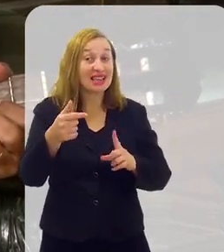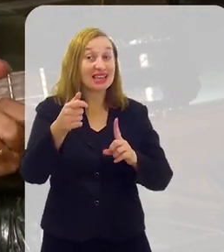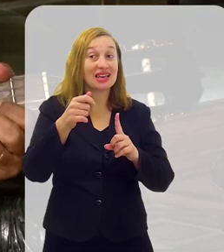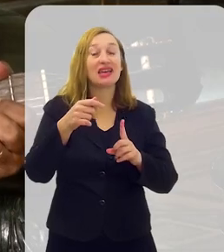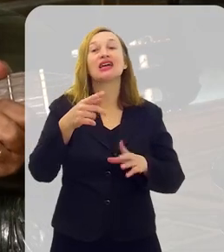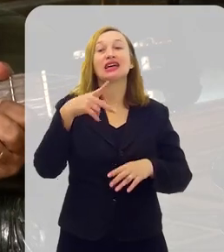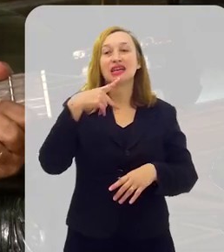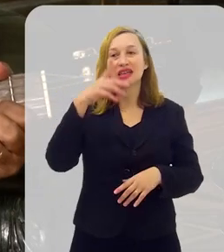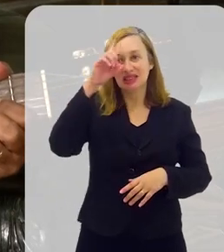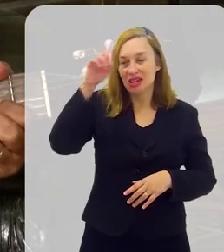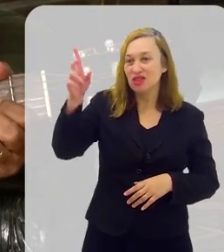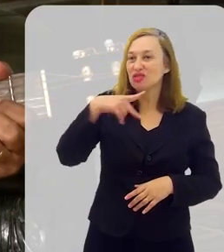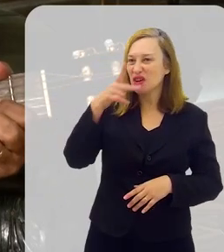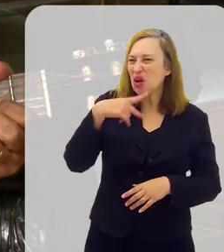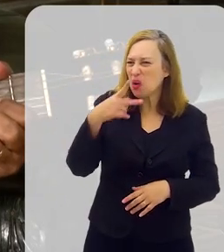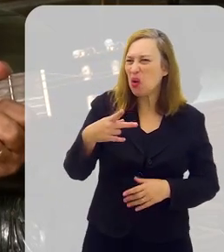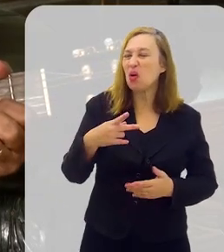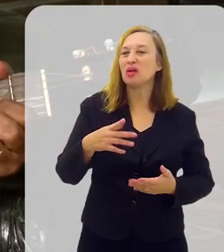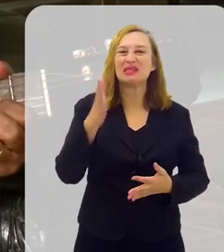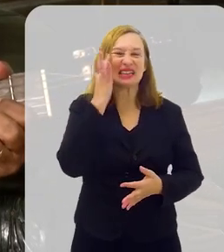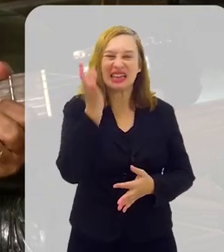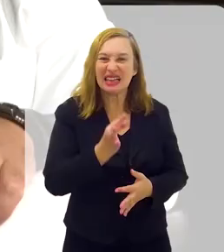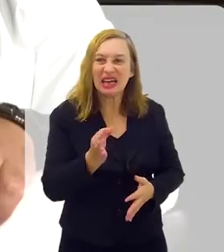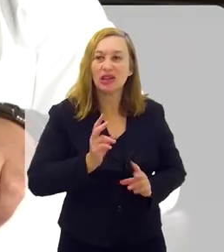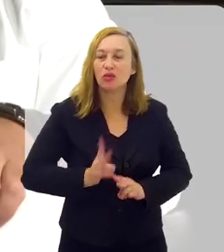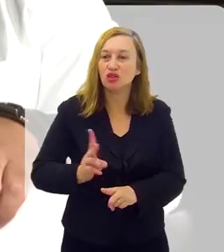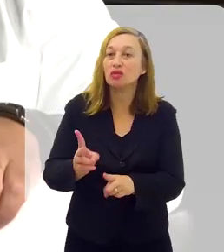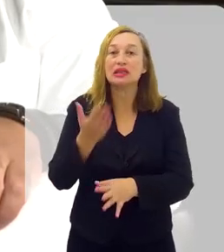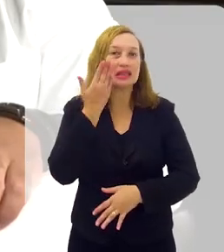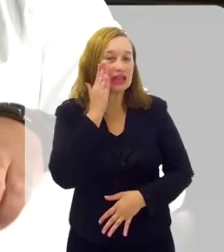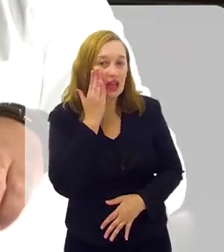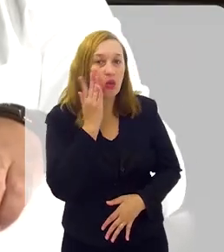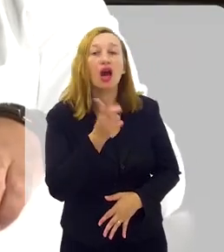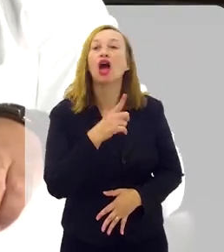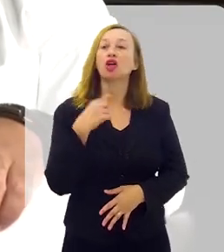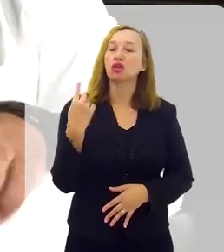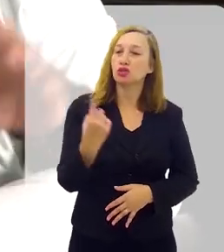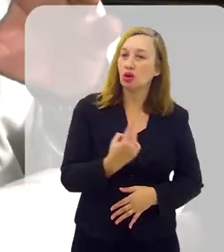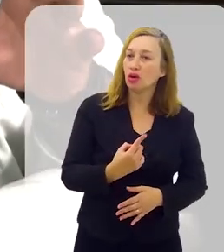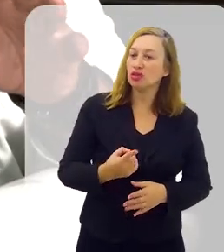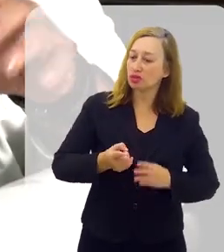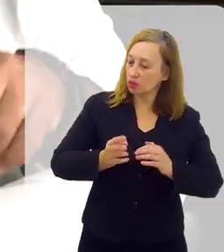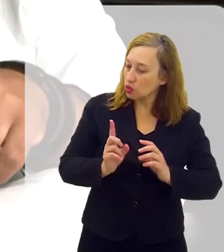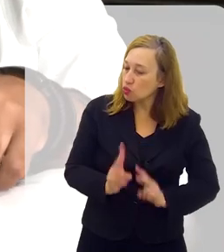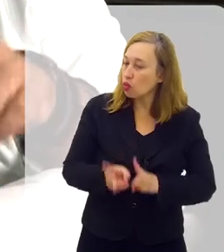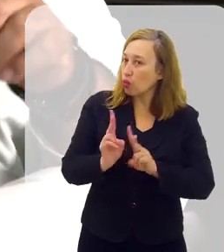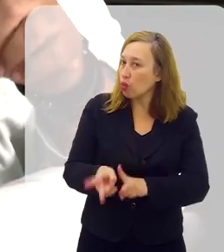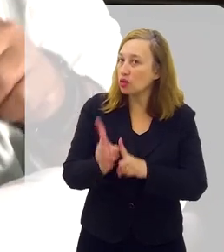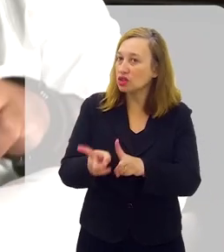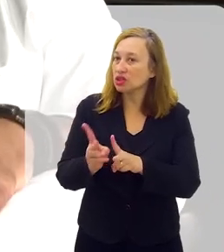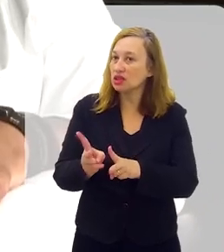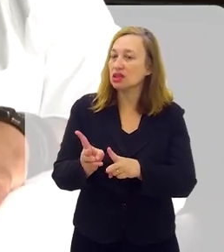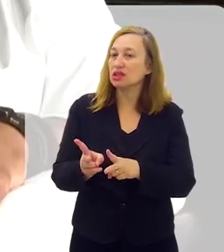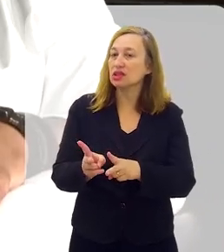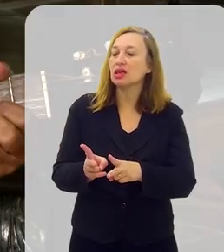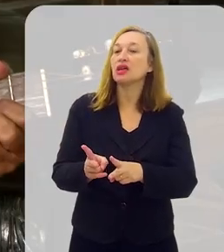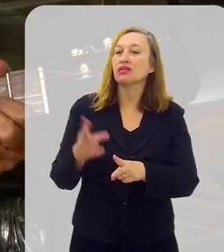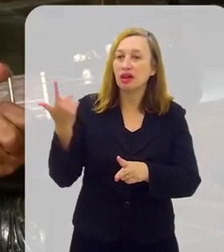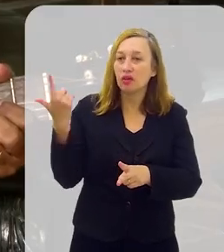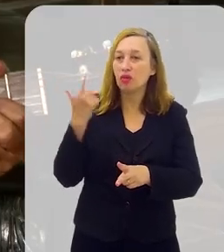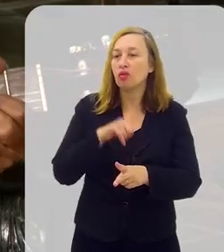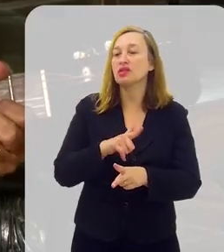são 7 vezes. São 7. Você esqueceu o que Deus falou, são 7. Se 6 não deu nada, continua.